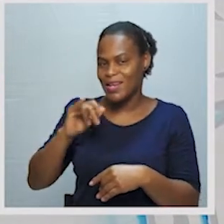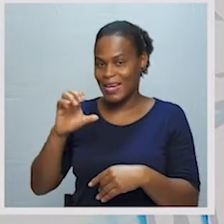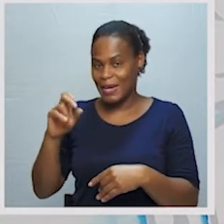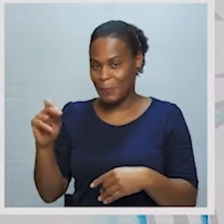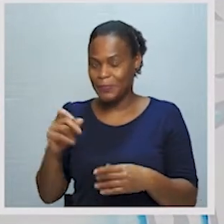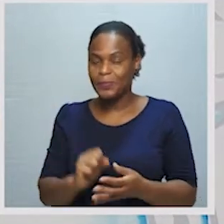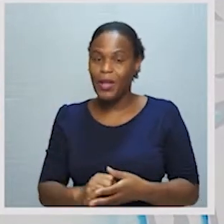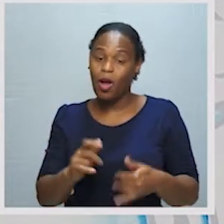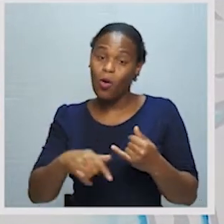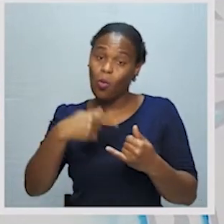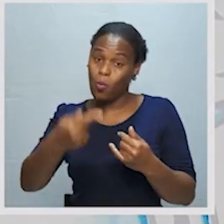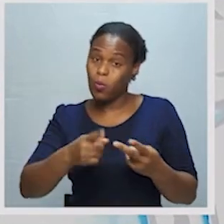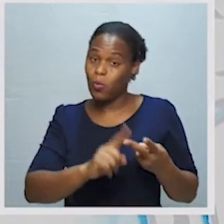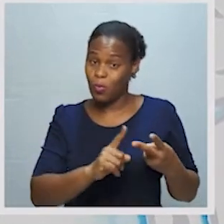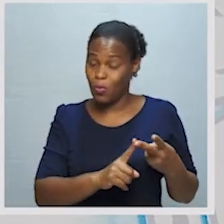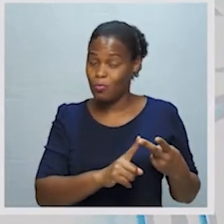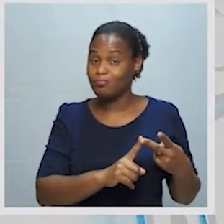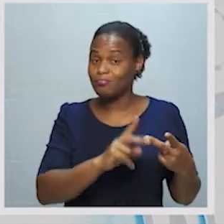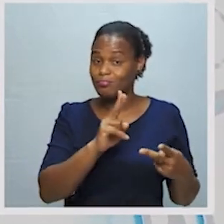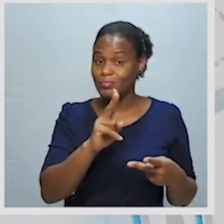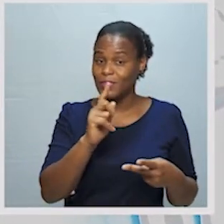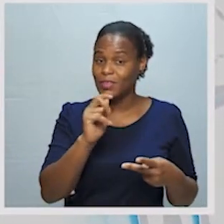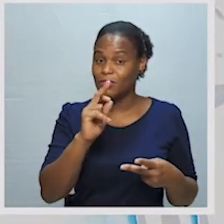Passamos para a outra vertente.